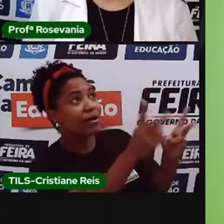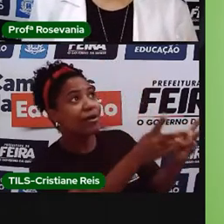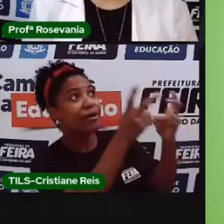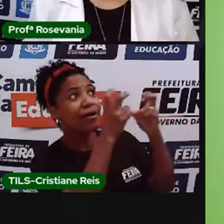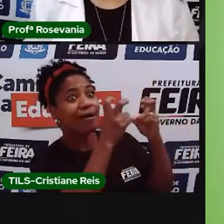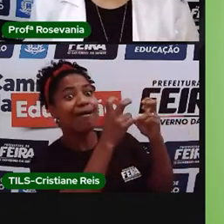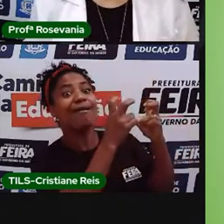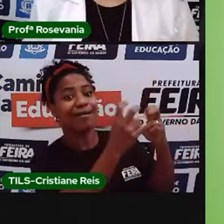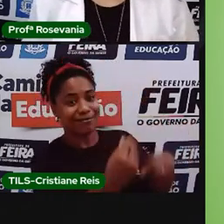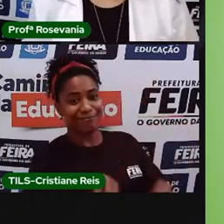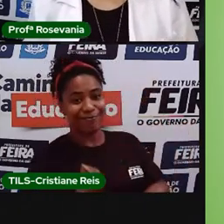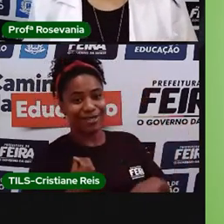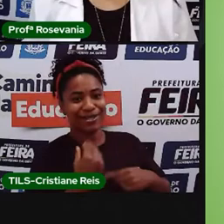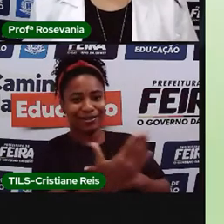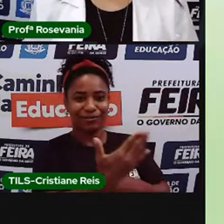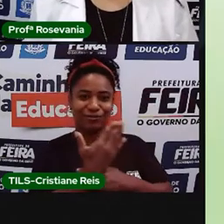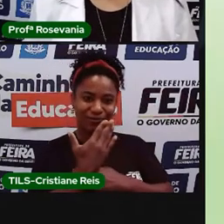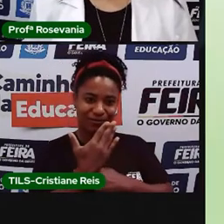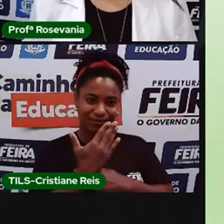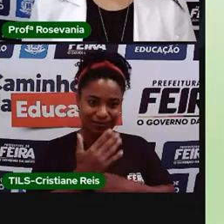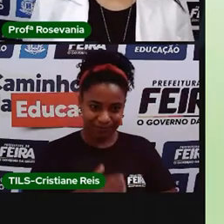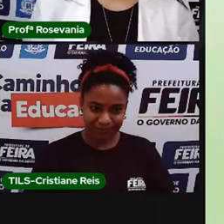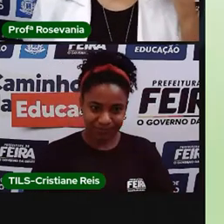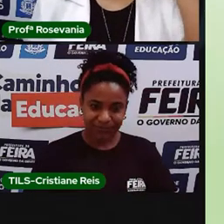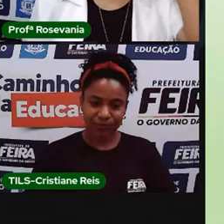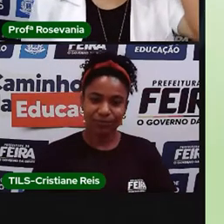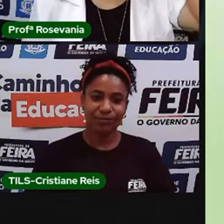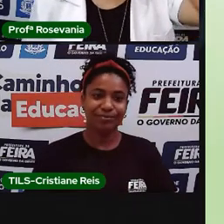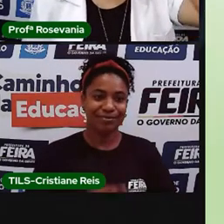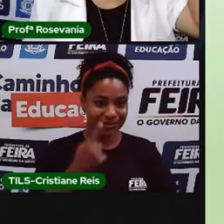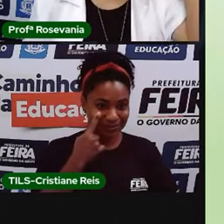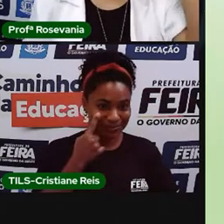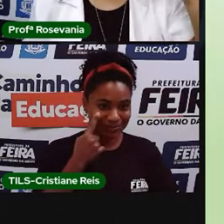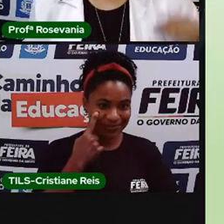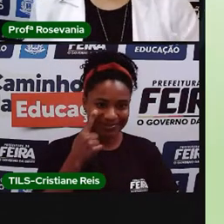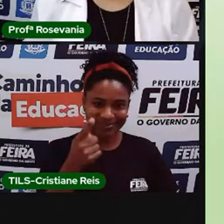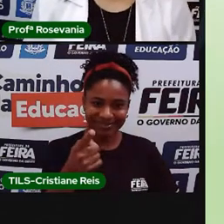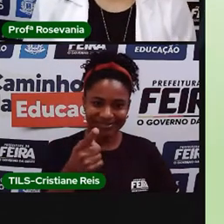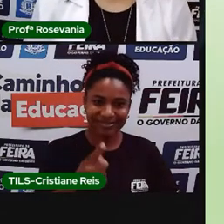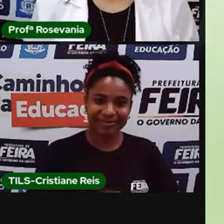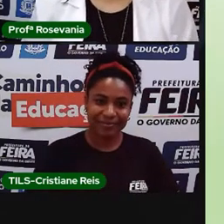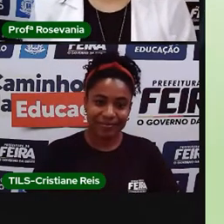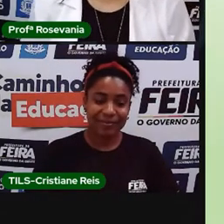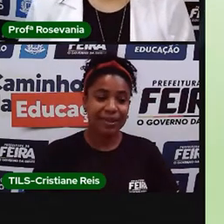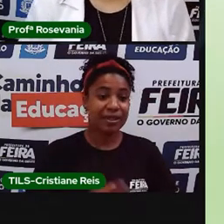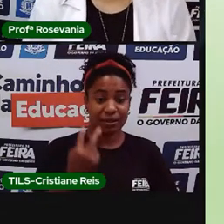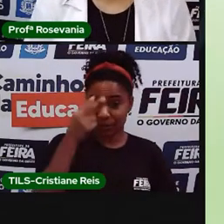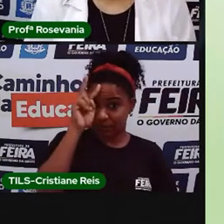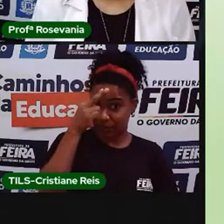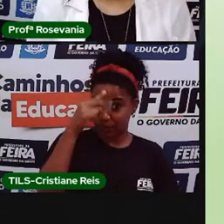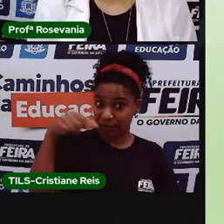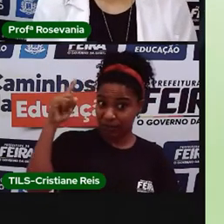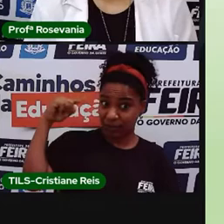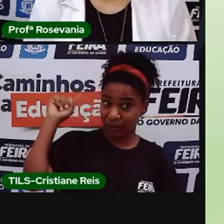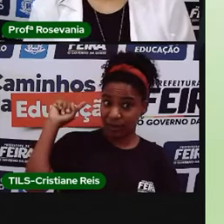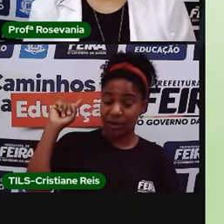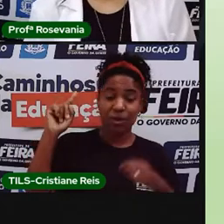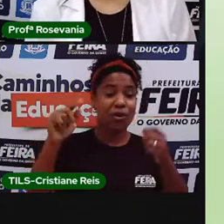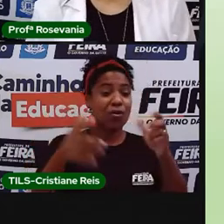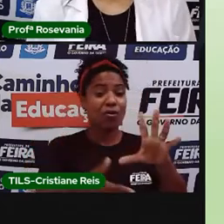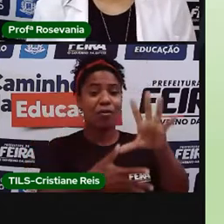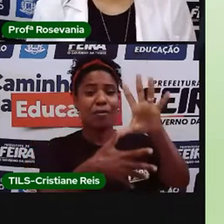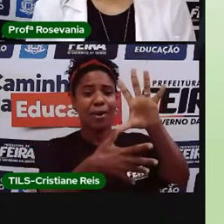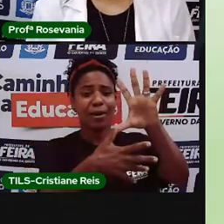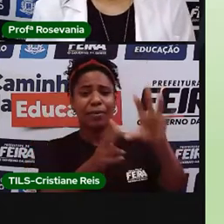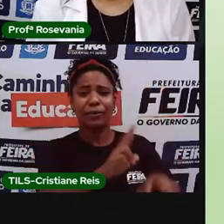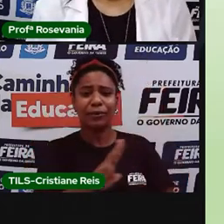né, dos povos daquela época. Então, vamos lá. Ainda falando, né, da história, tem o mapa de Gaçu, né?